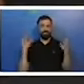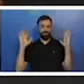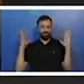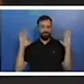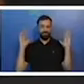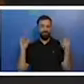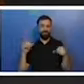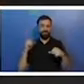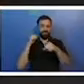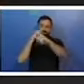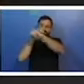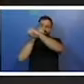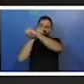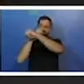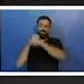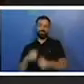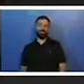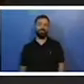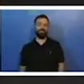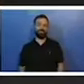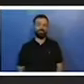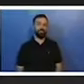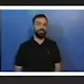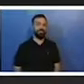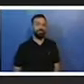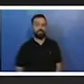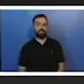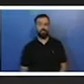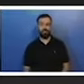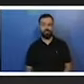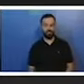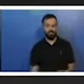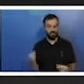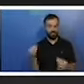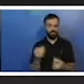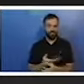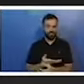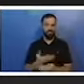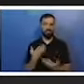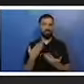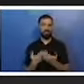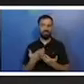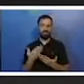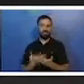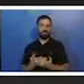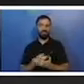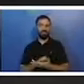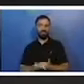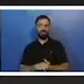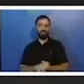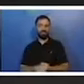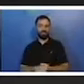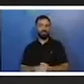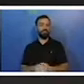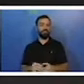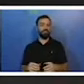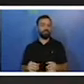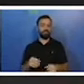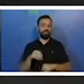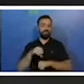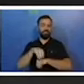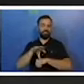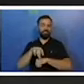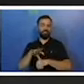Professor toque aí professor muito bom gente a gente tá chegando no final da nossa aula e deixando aquele recado